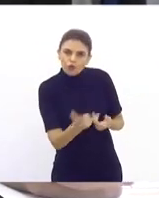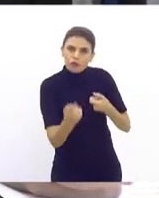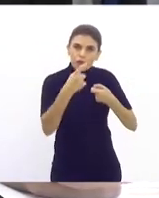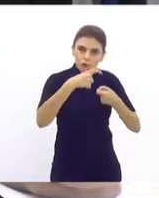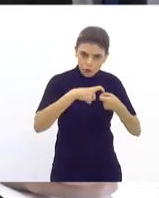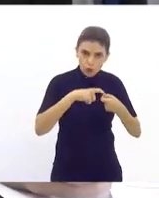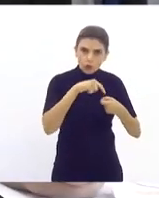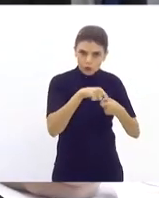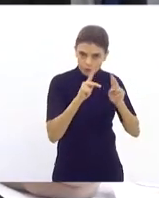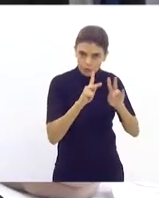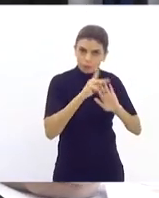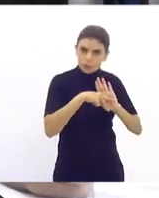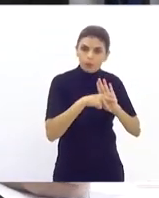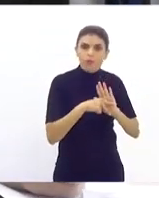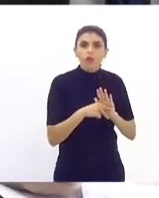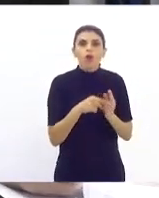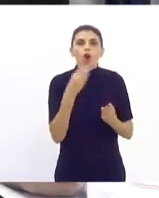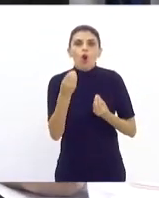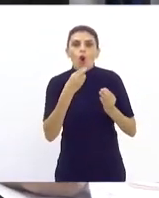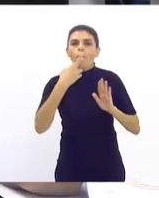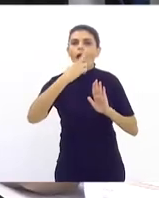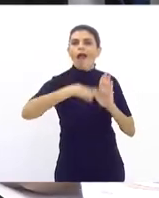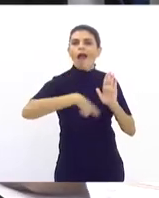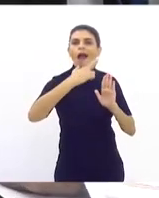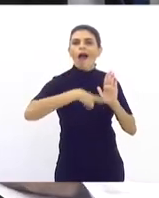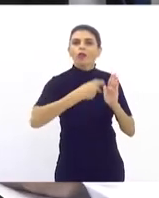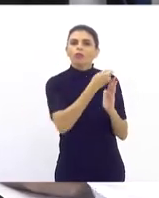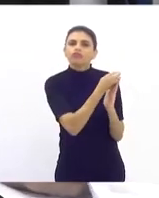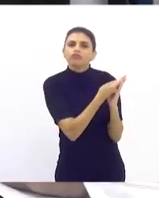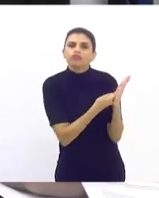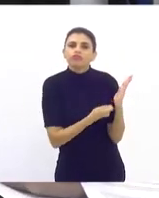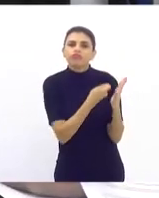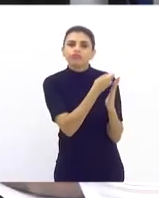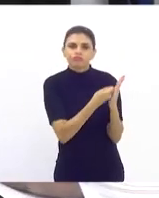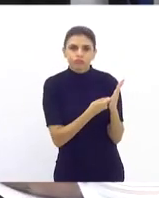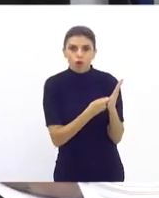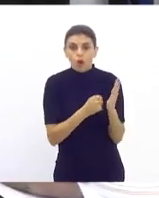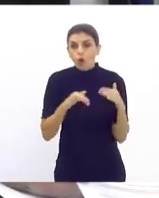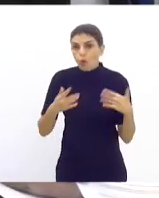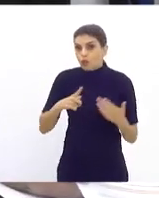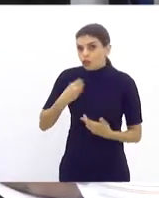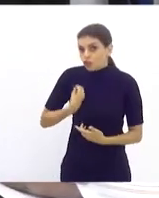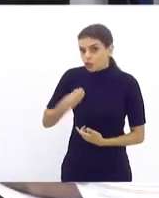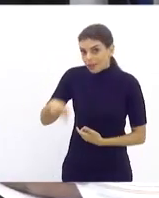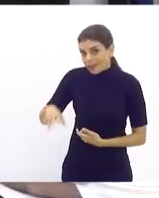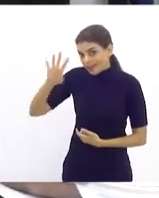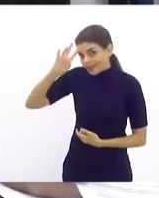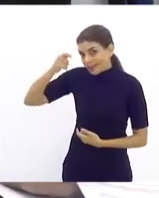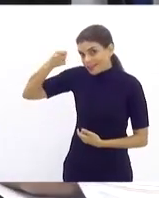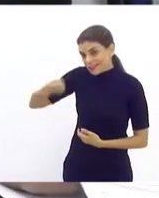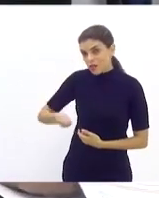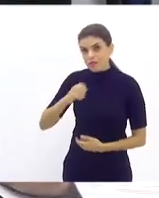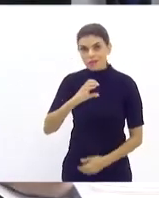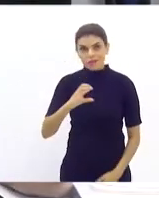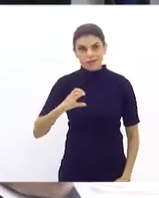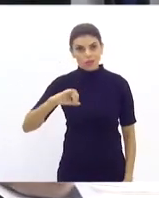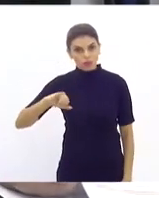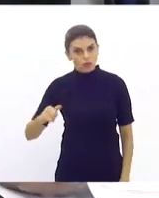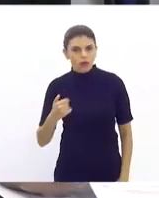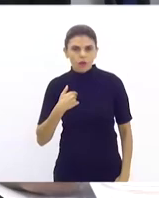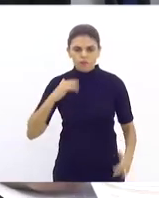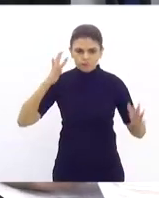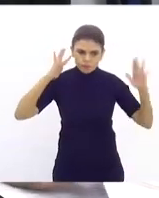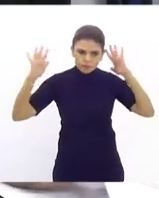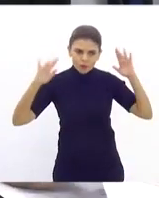sobre a manutenção de relatoria quando existem os recursos aqui das decisões da CCJ. Eu fiquei em dúvida